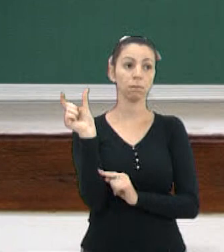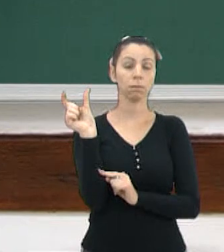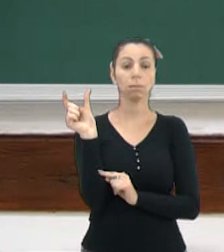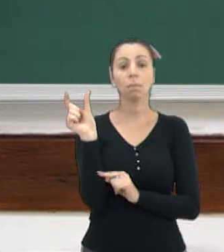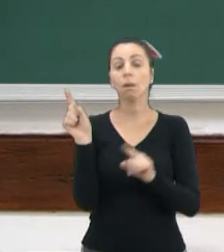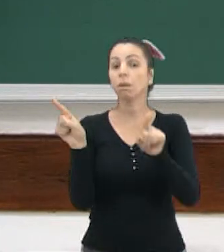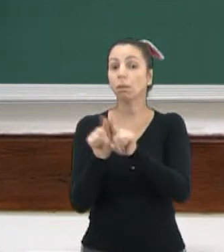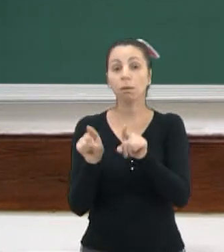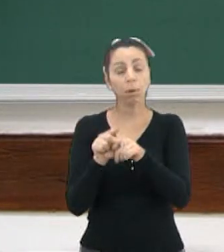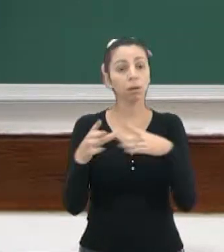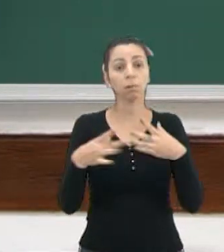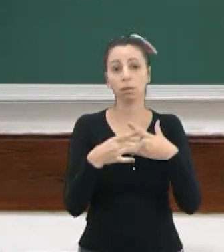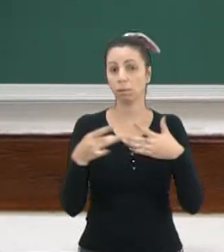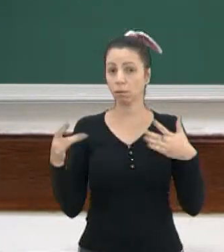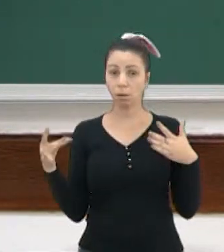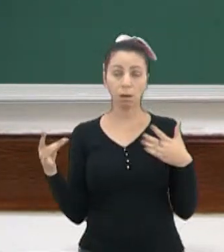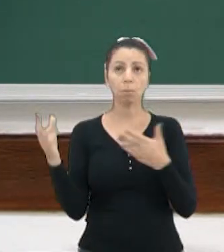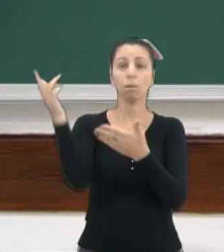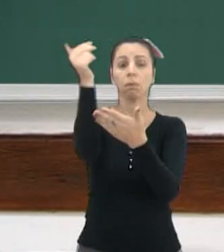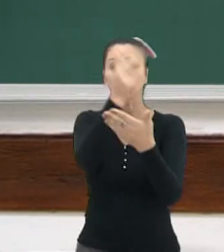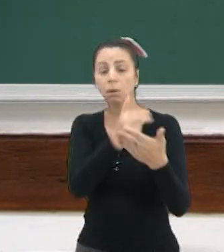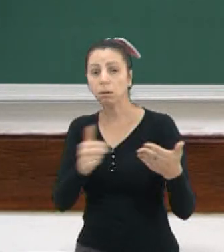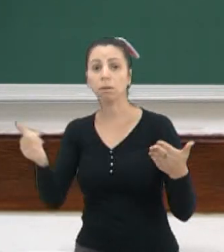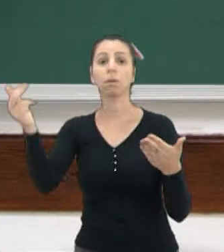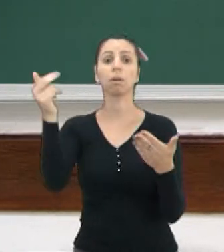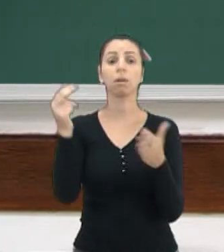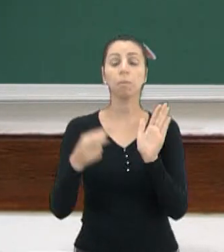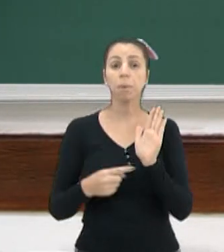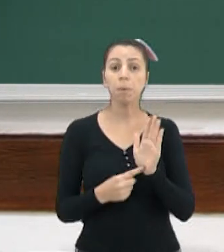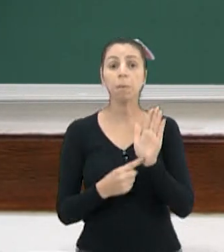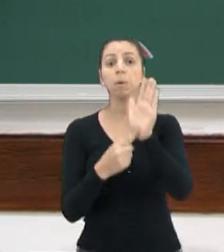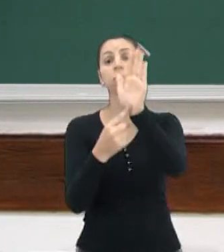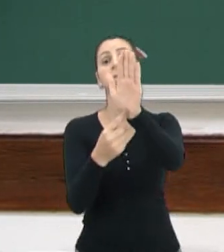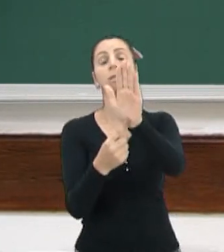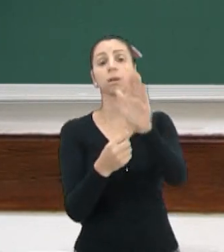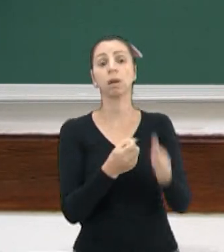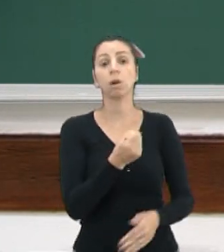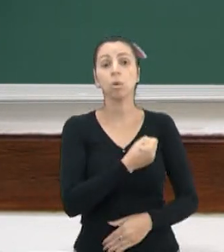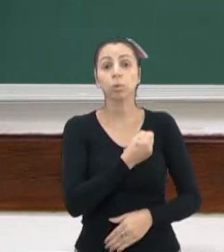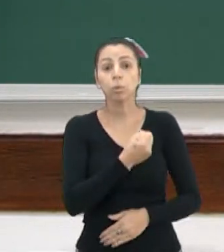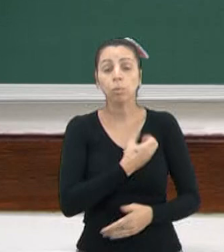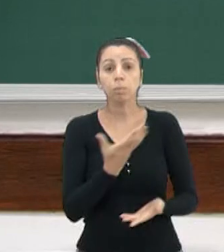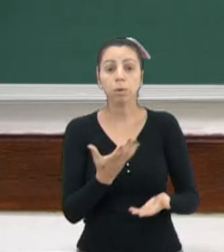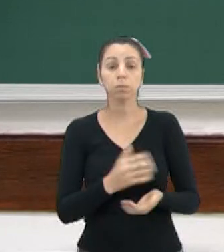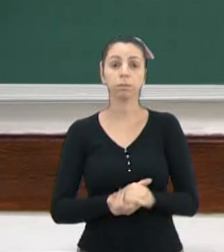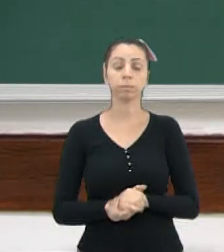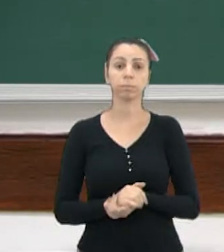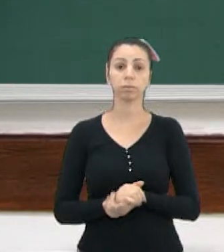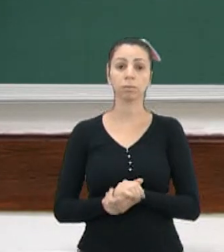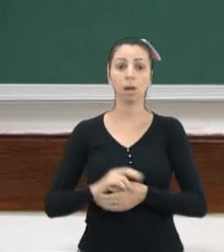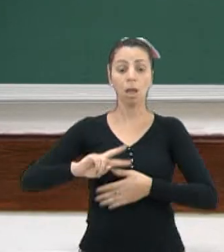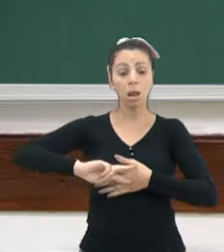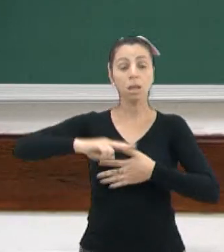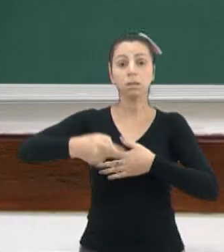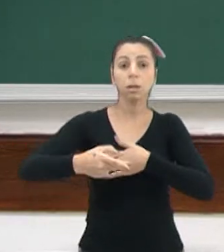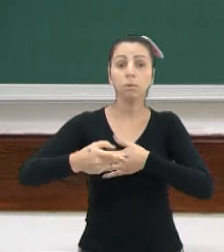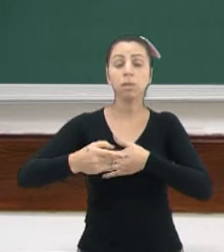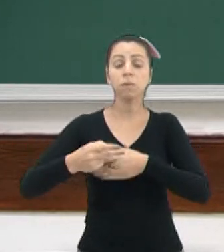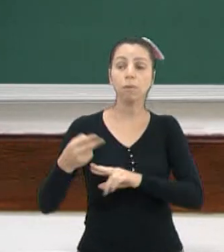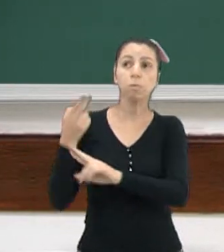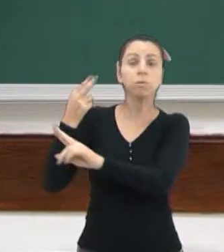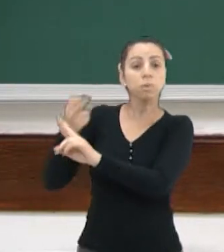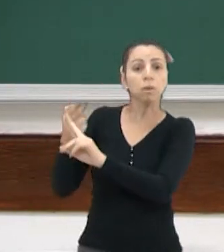mesmo símbolos, desenhos para expressar a quantidade de números. E assim, na sequência, eles foram usando